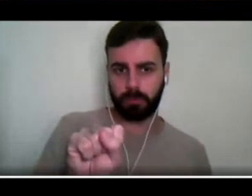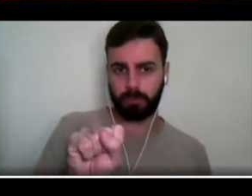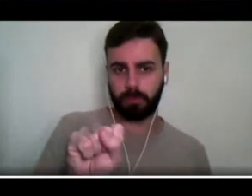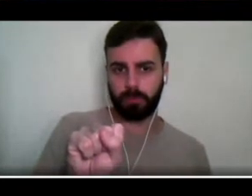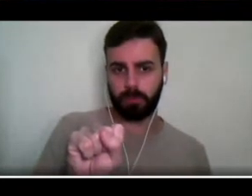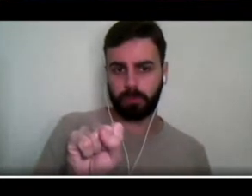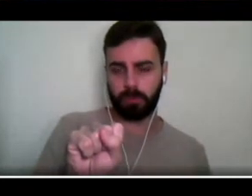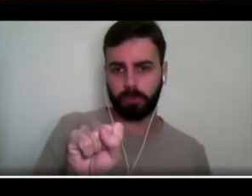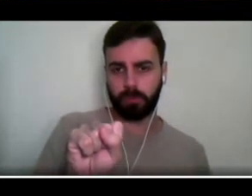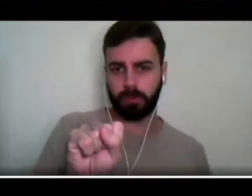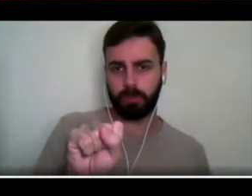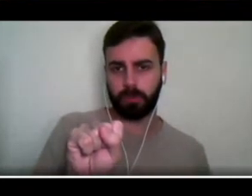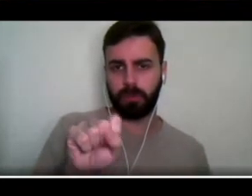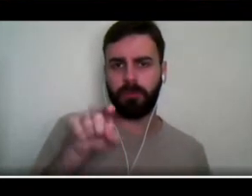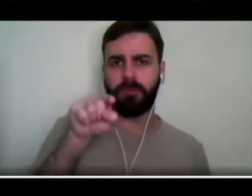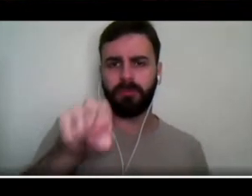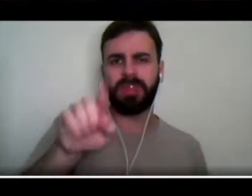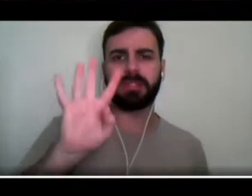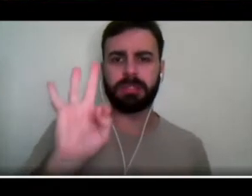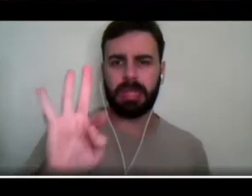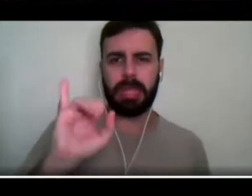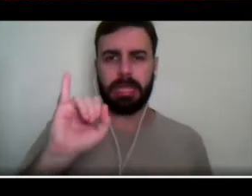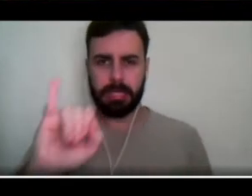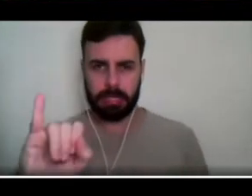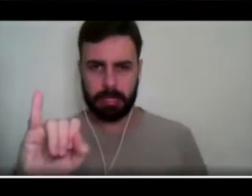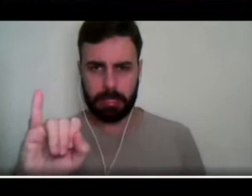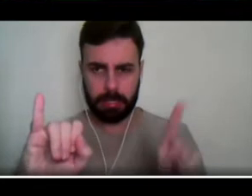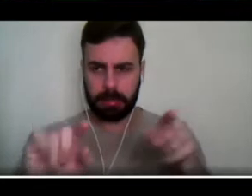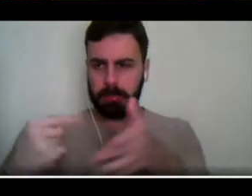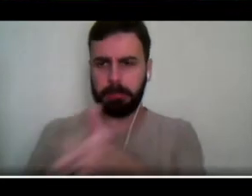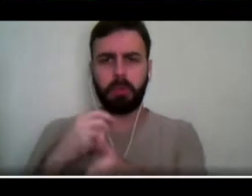vezes TI? Ana, não entendi.